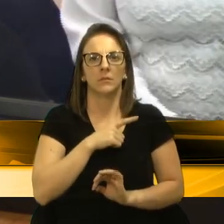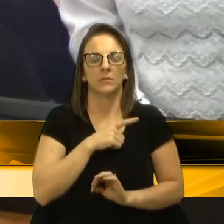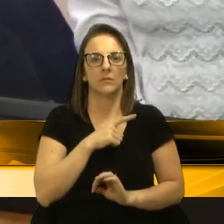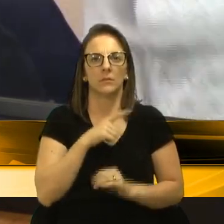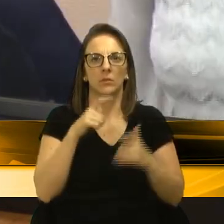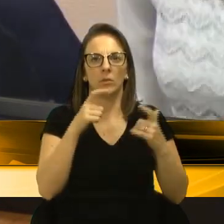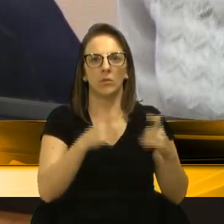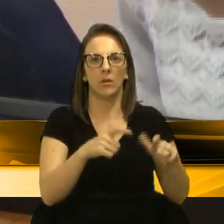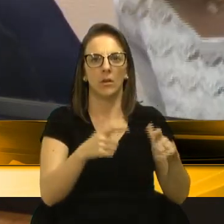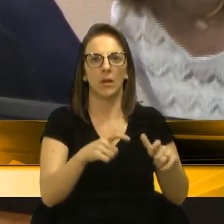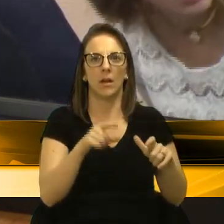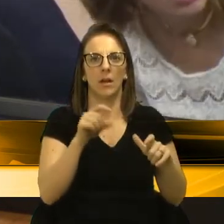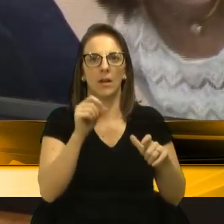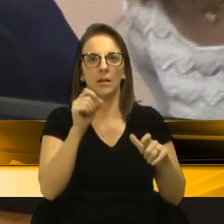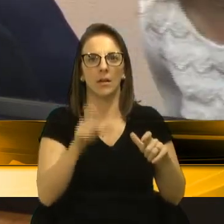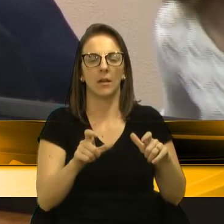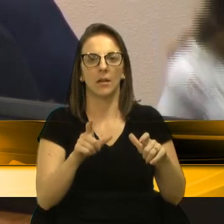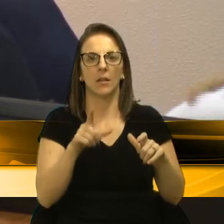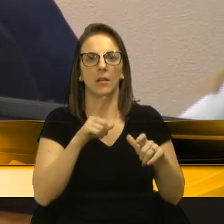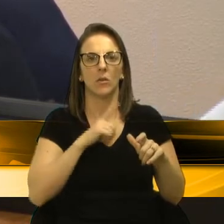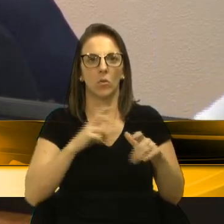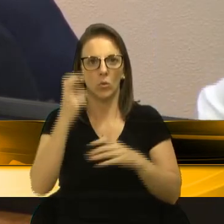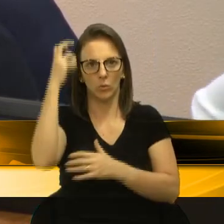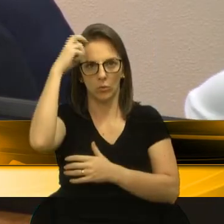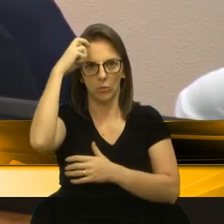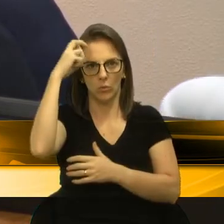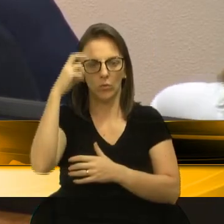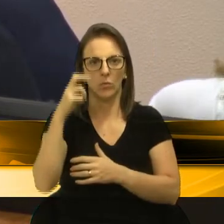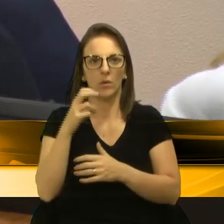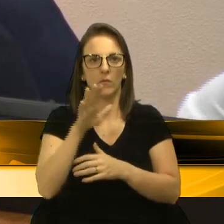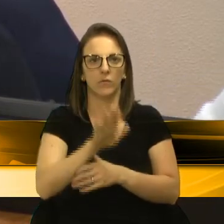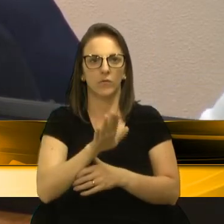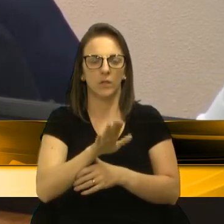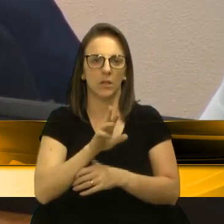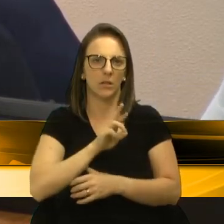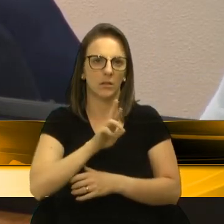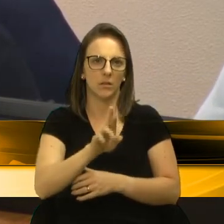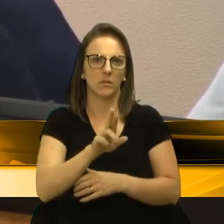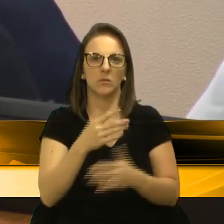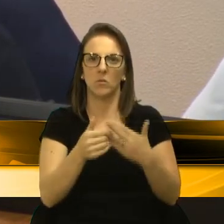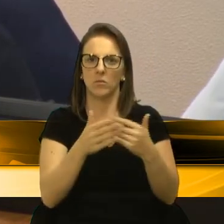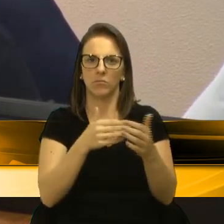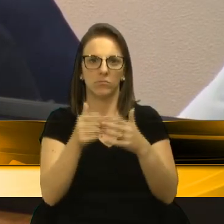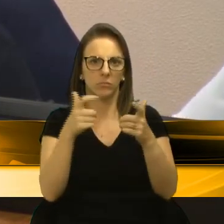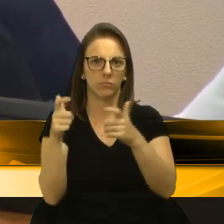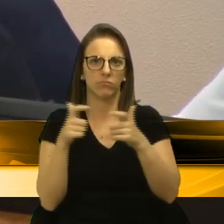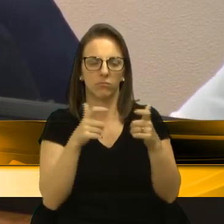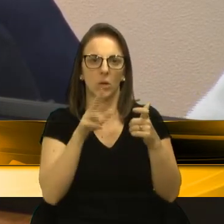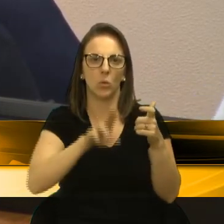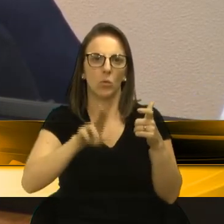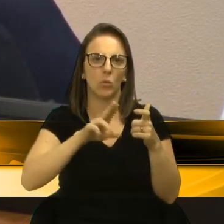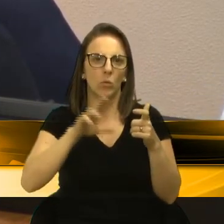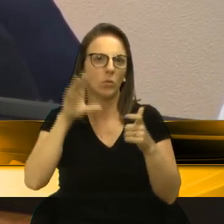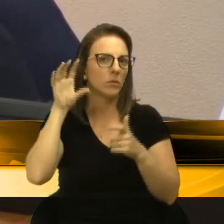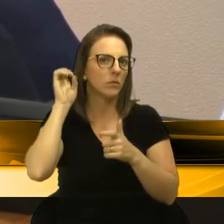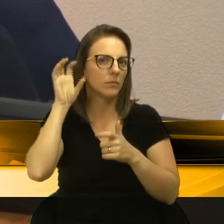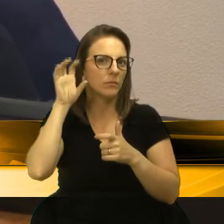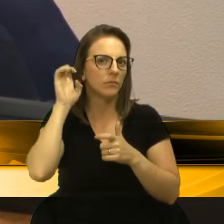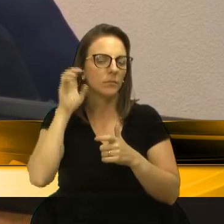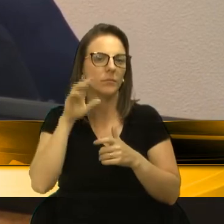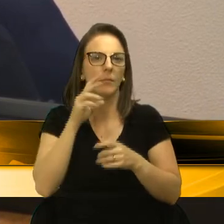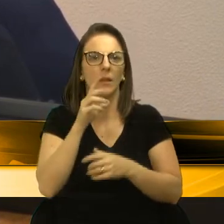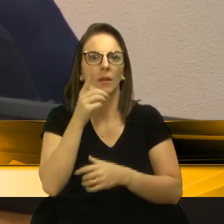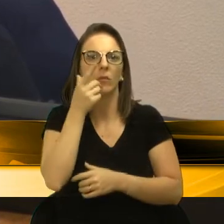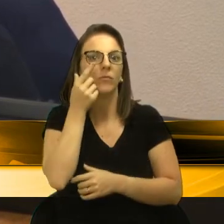lazer, cultura, hospedagem, diversões, culto religioso e instituições de qualquer espécie que utilizarem fonte sonora com transmissão ao vivo ou por